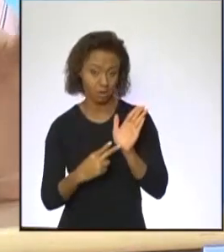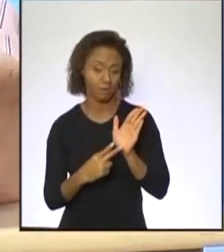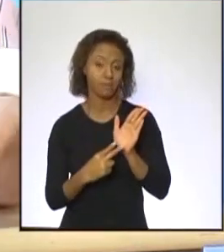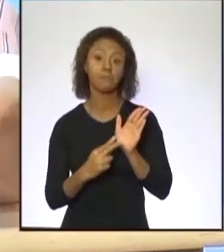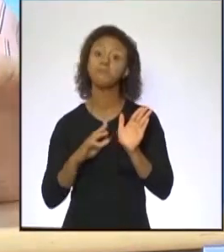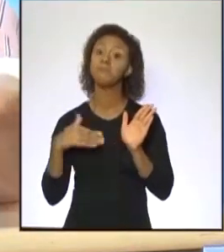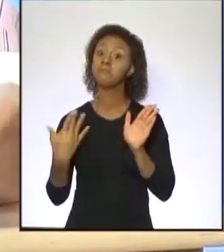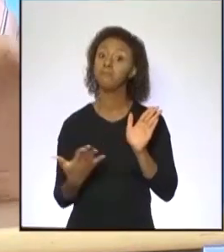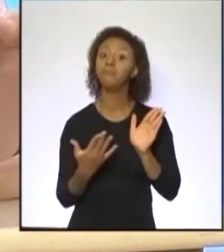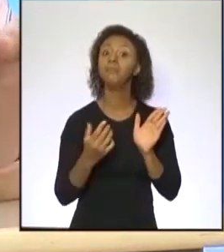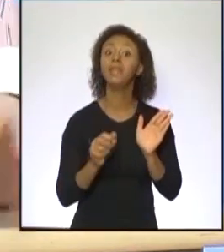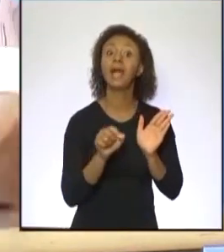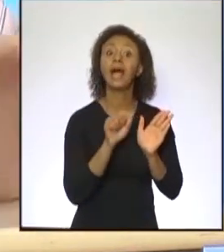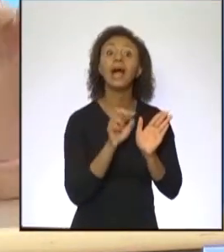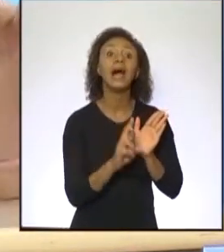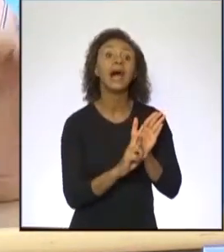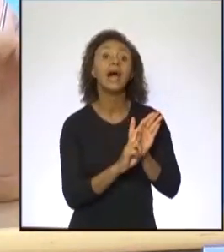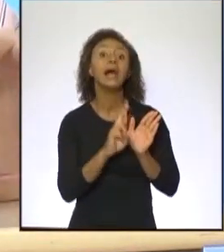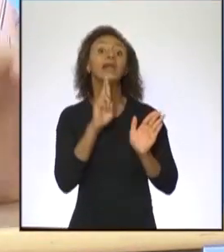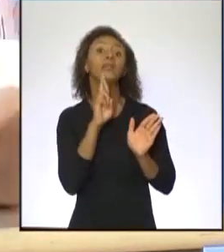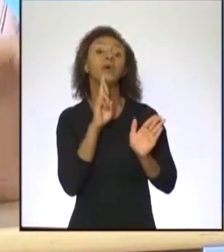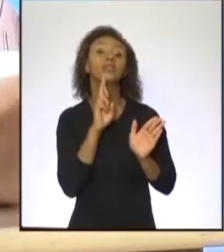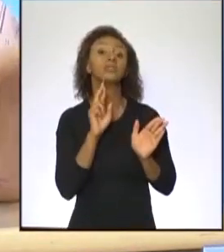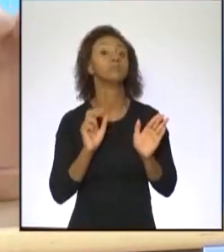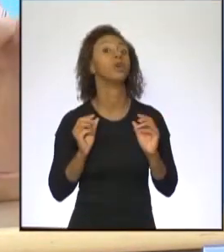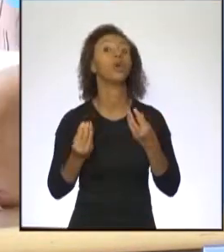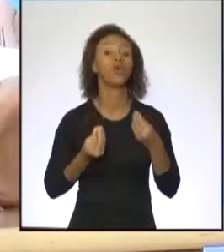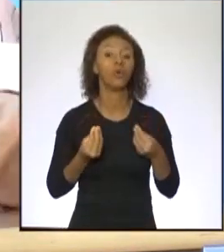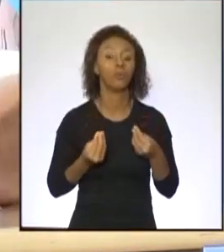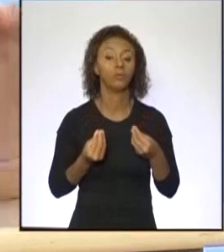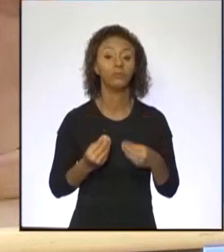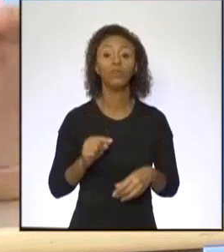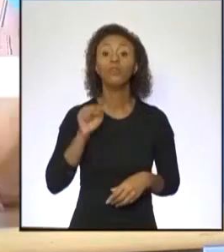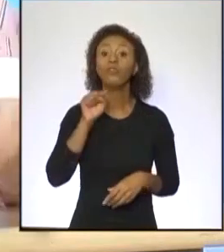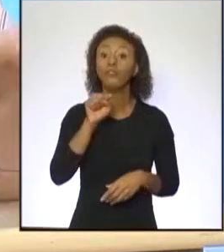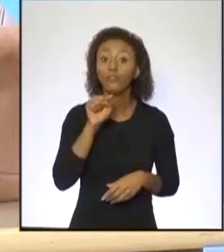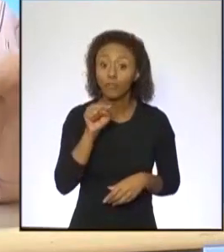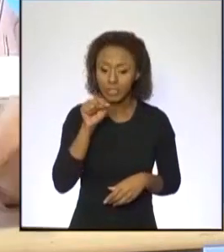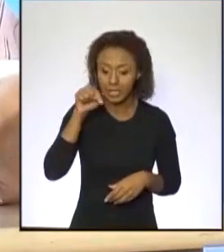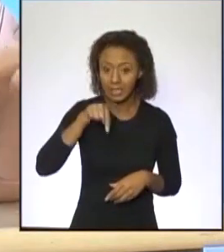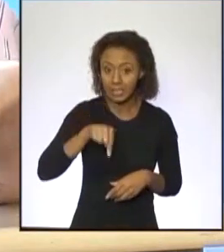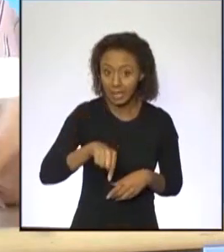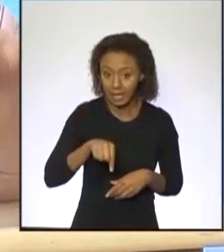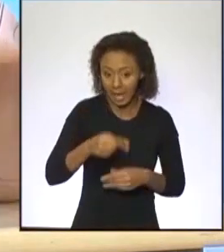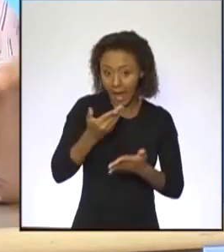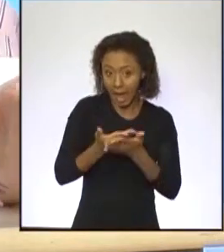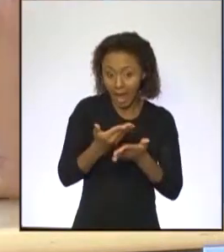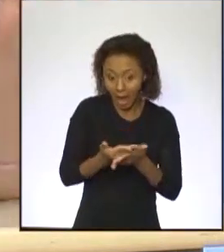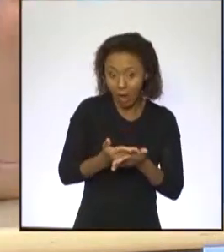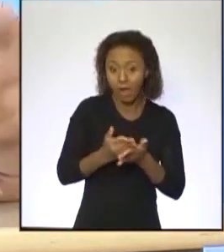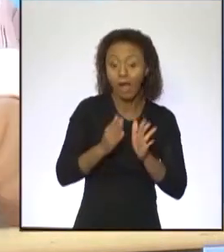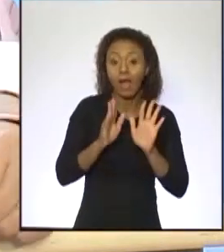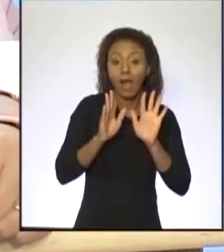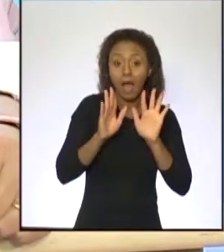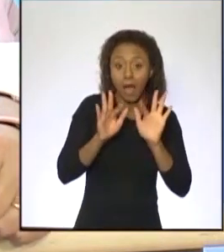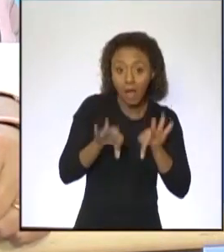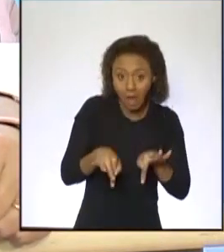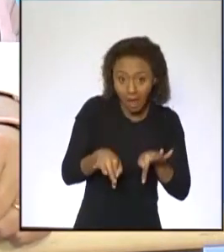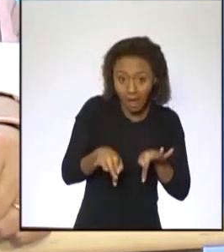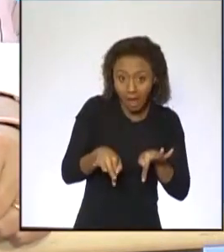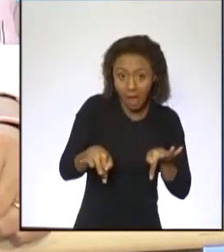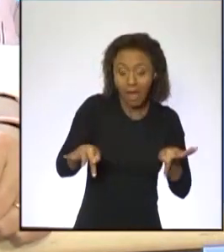a resposta para essa pergunta, vocês vão dar apenas no fim da videoconferência. Perdão, da